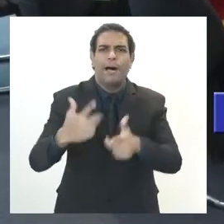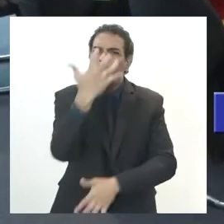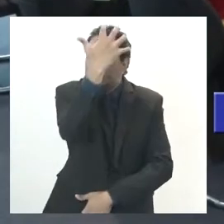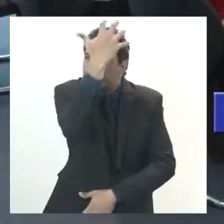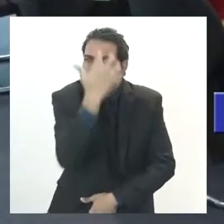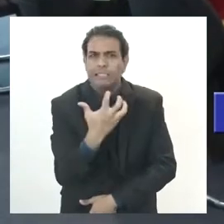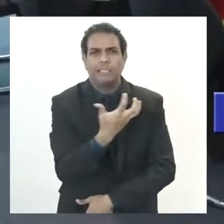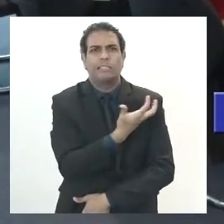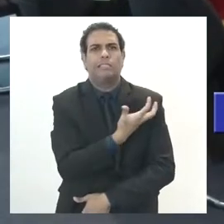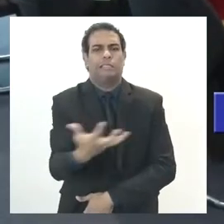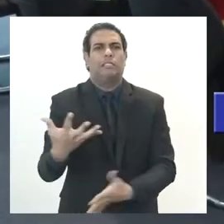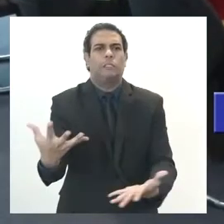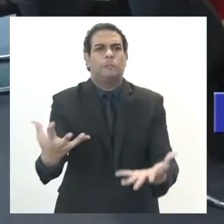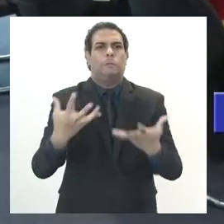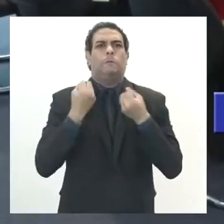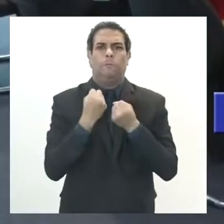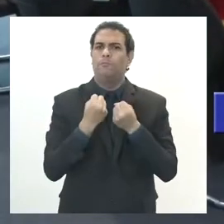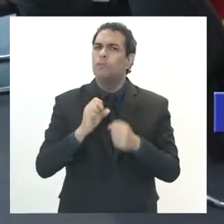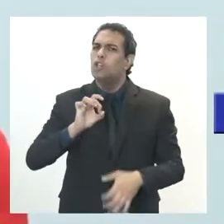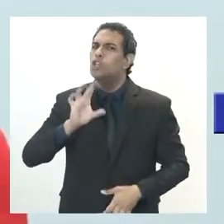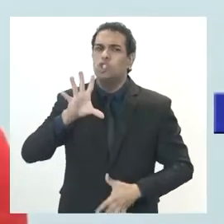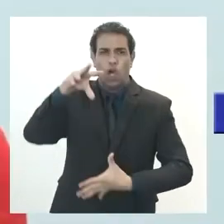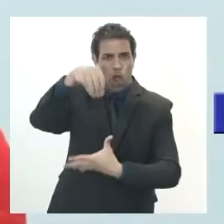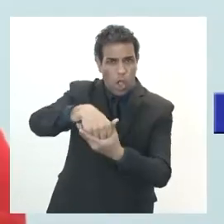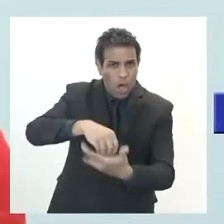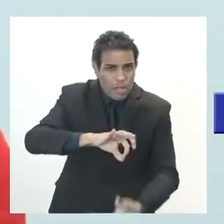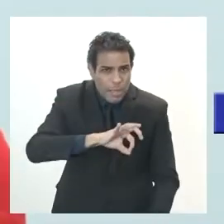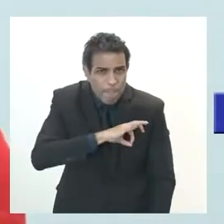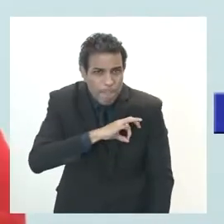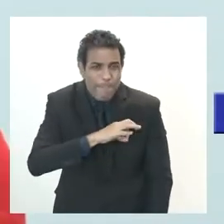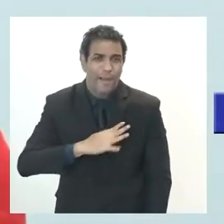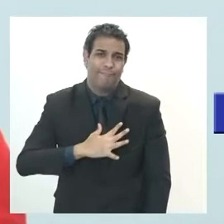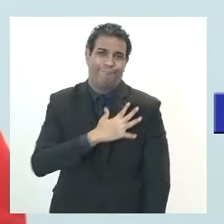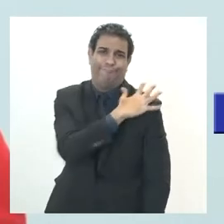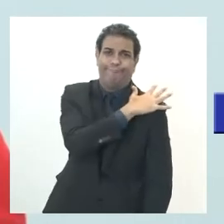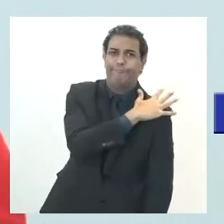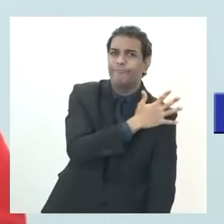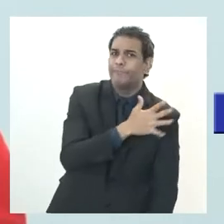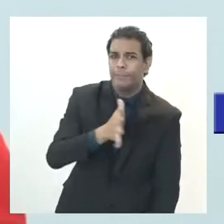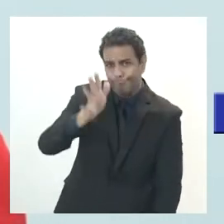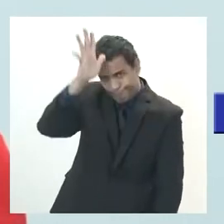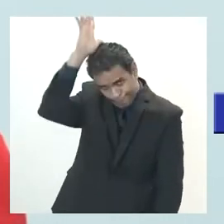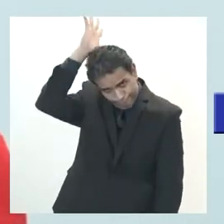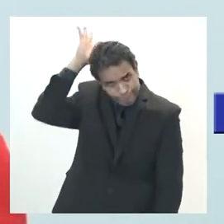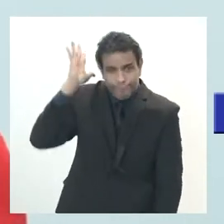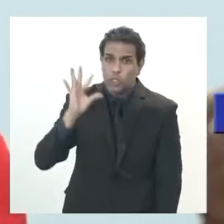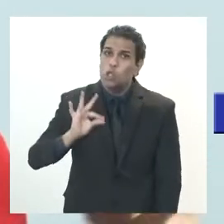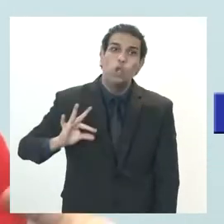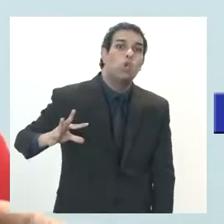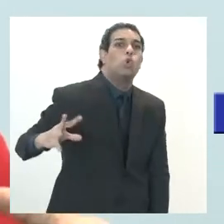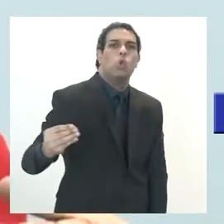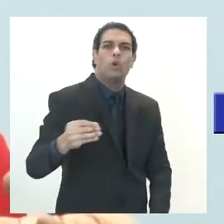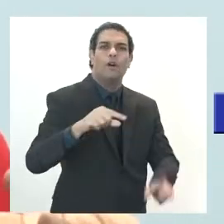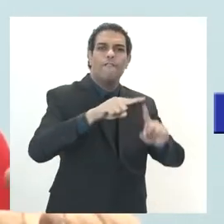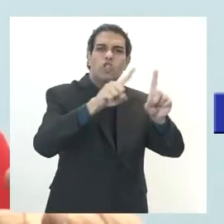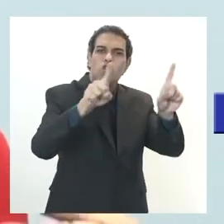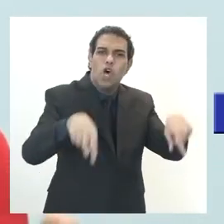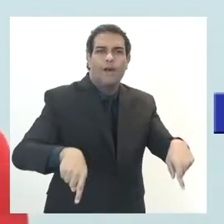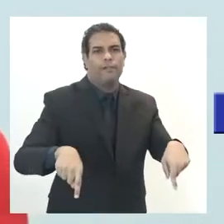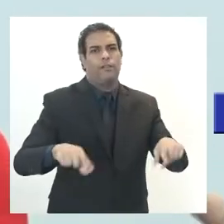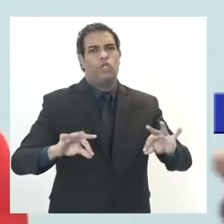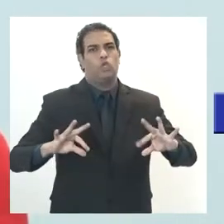tratamento que eles vêm fazendo conosco não só nós militar policiais militares e bombeiros mas com todas categorias